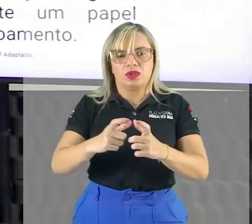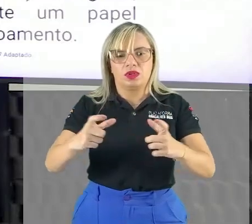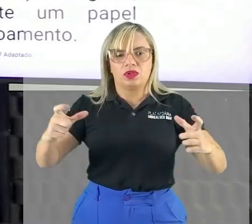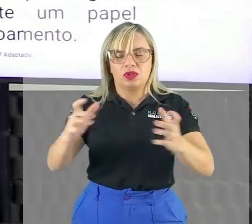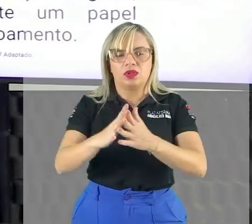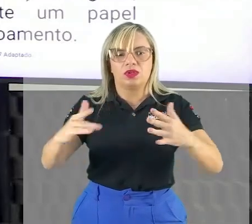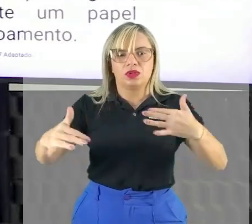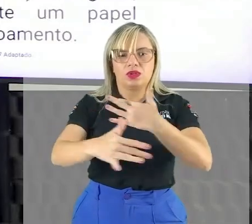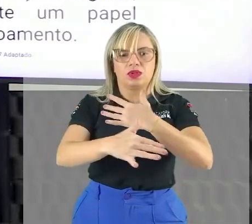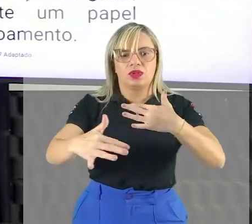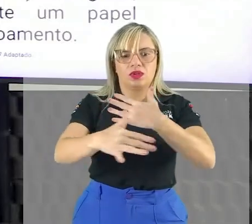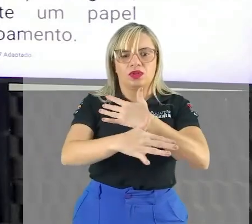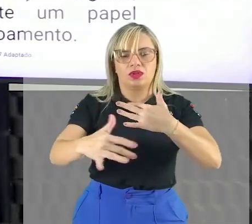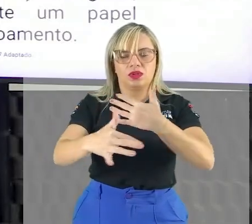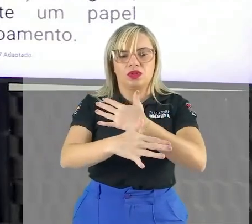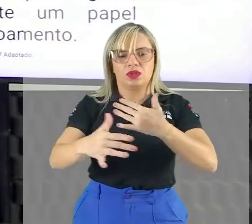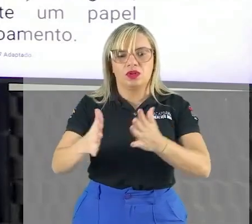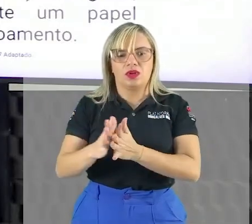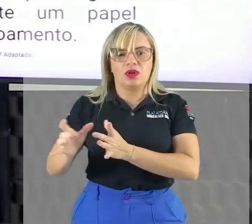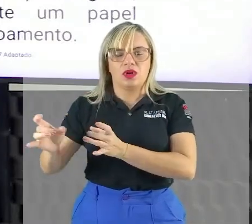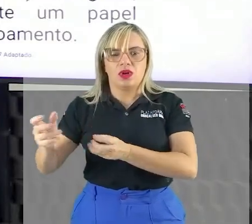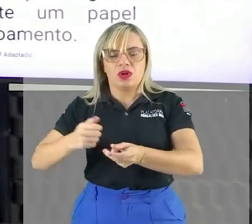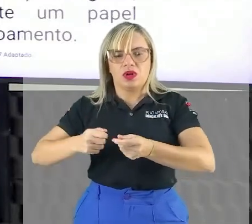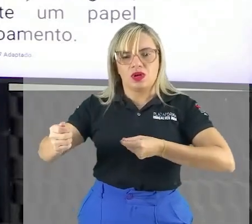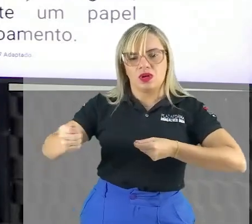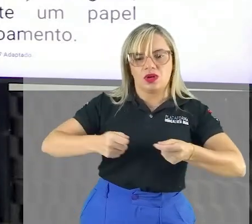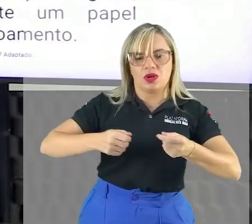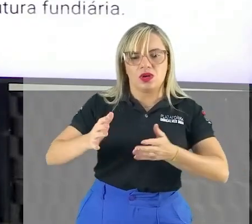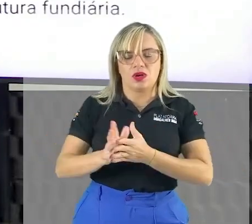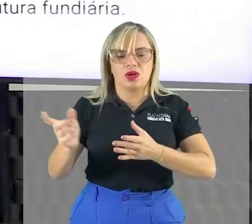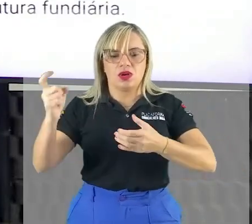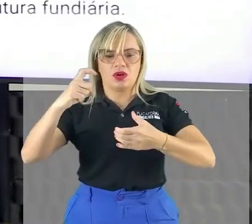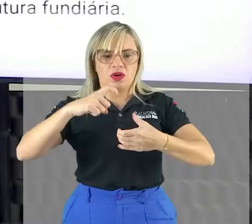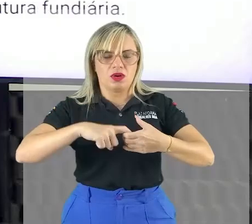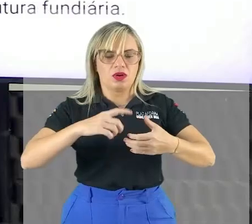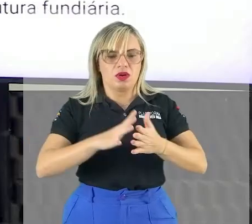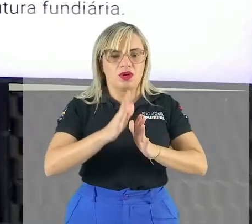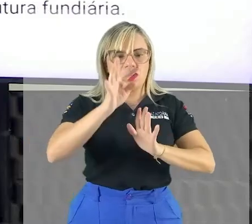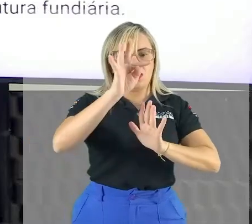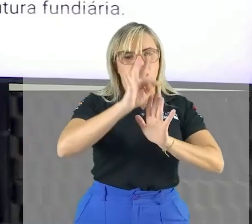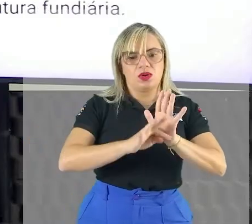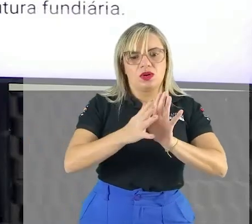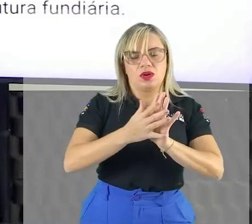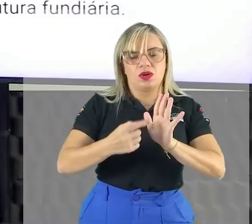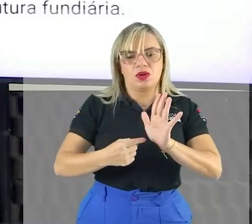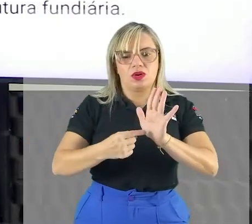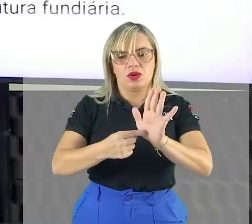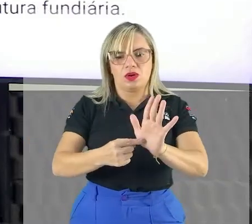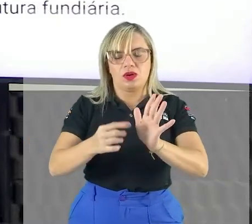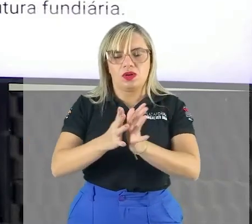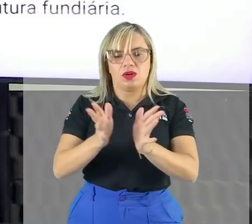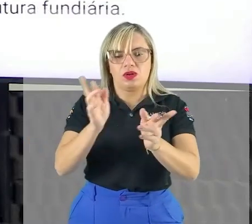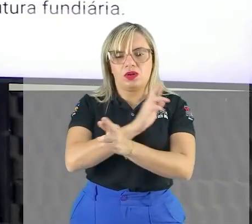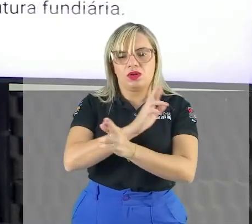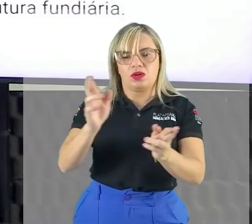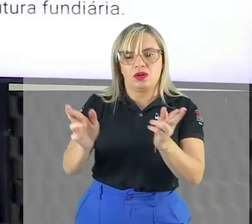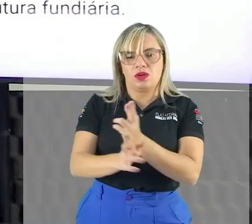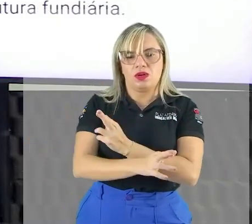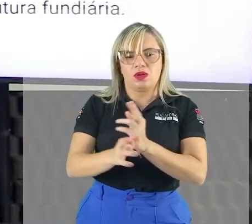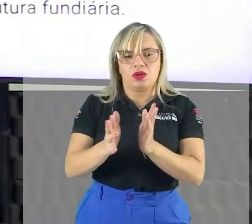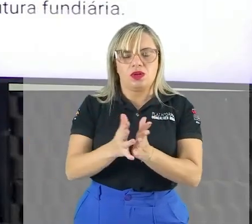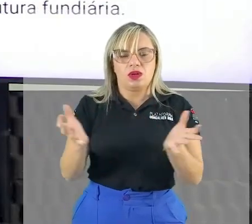ter o comércio entre essas cidades, beleza? Vamos voltando aqui para a questão. O texto aponta para a relação